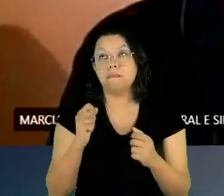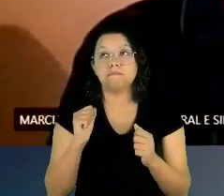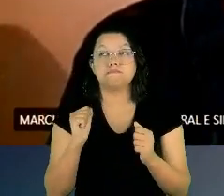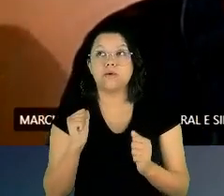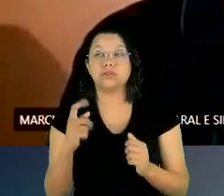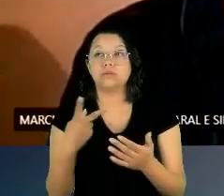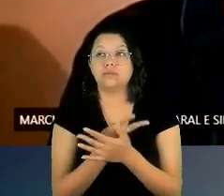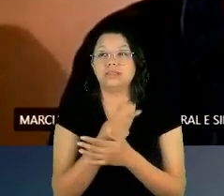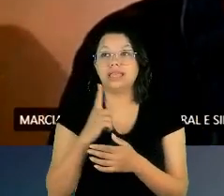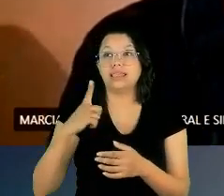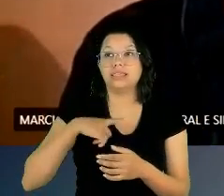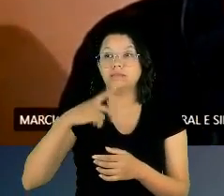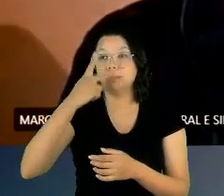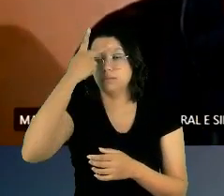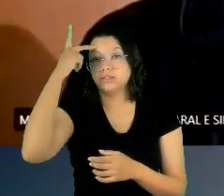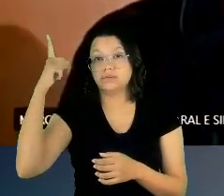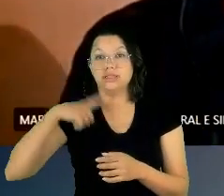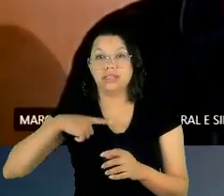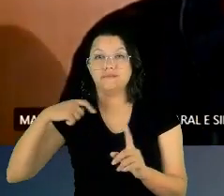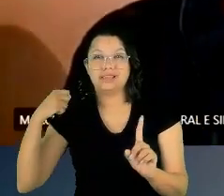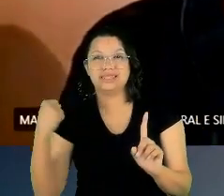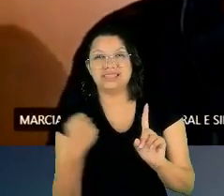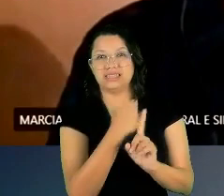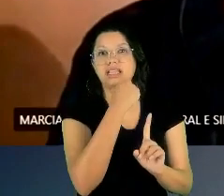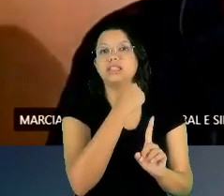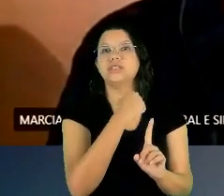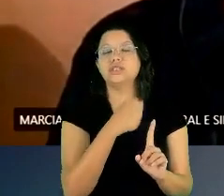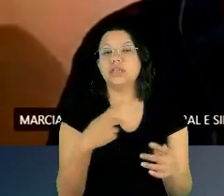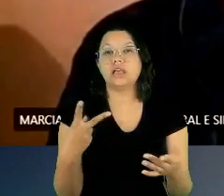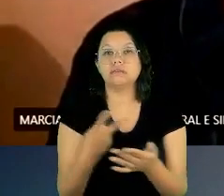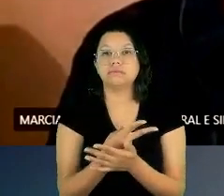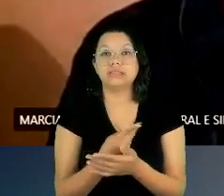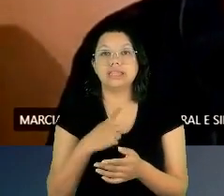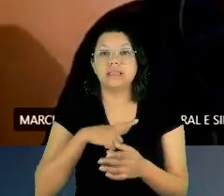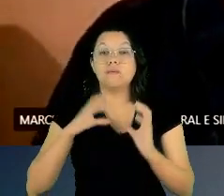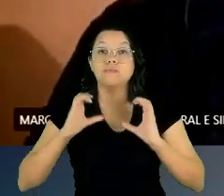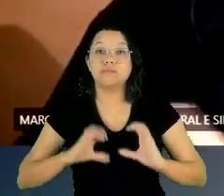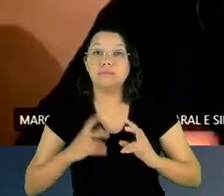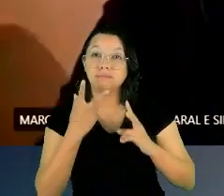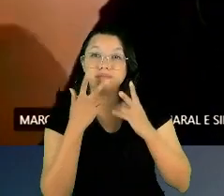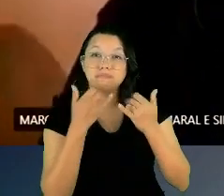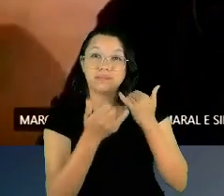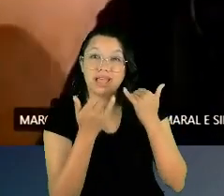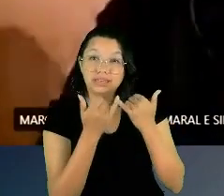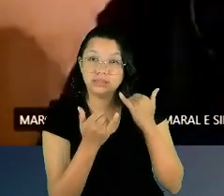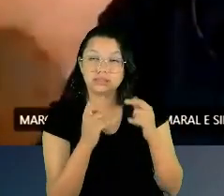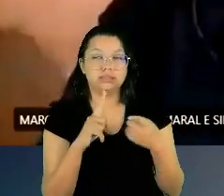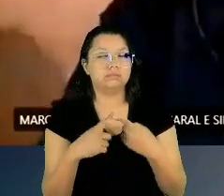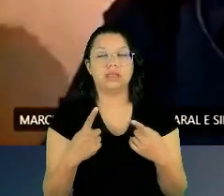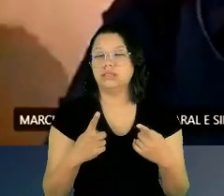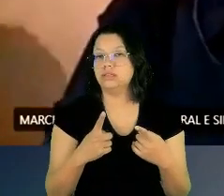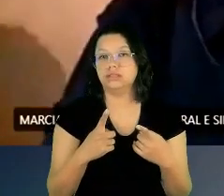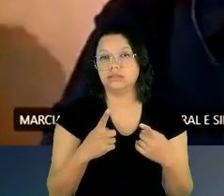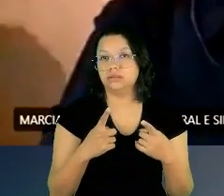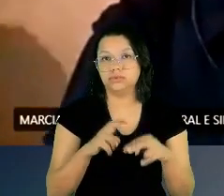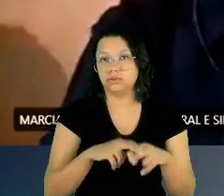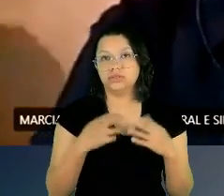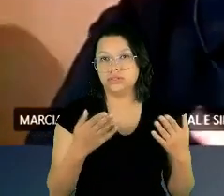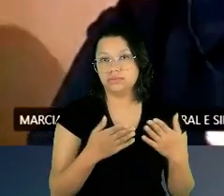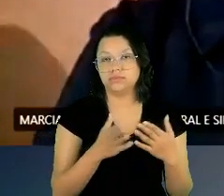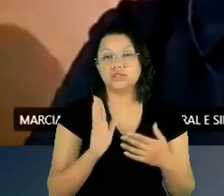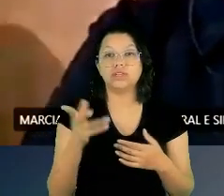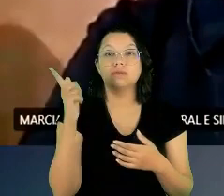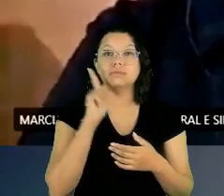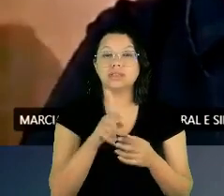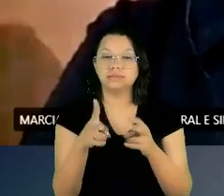ter comportamentos que lembram autista, mas ela nunca vai ser autista, porque é um transtorno do neurodesenvolvimento. Tanto é que a gente consegue fazer o diagnóstico precoce